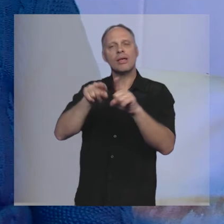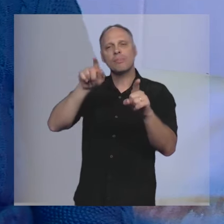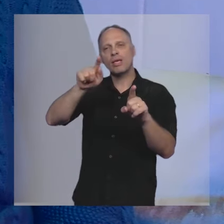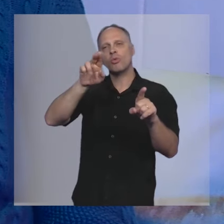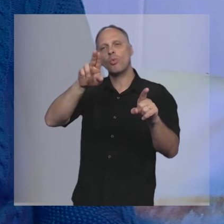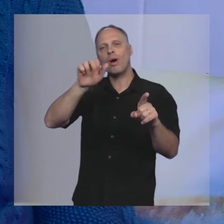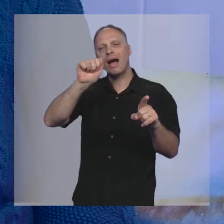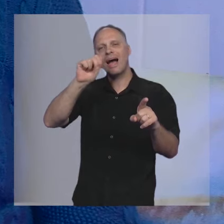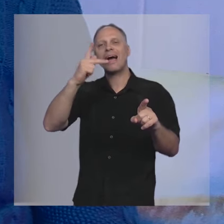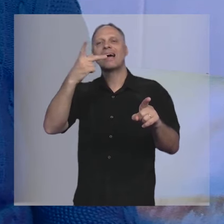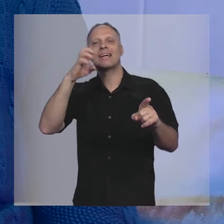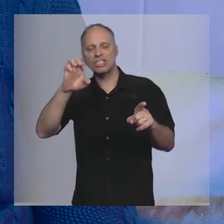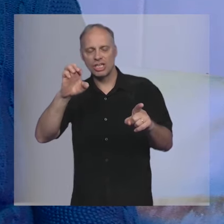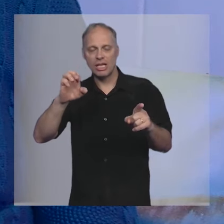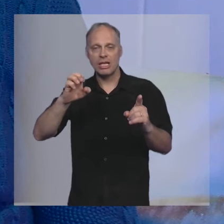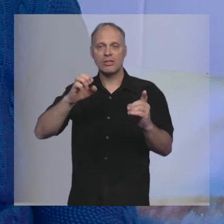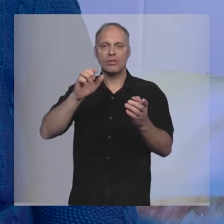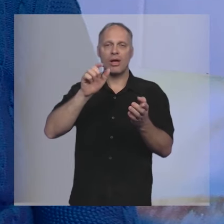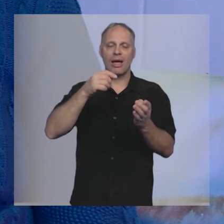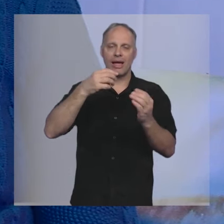né? Mas assim,